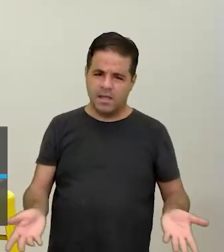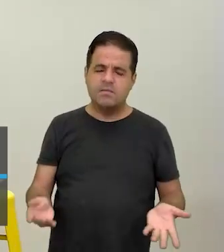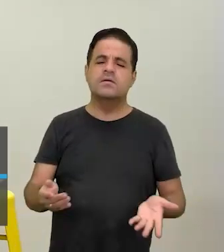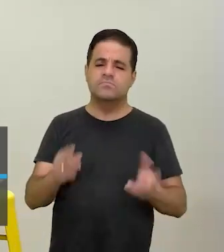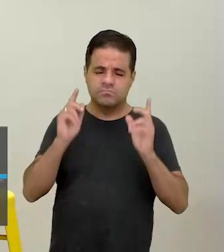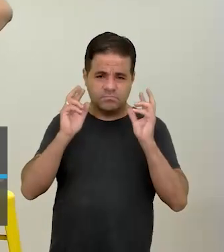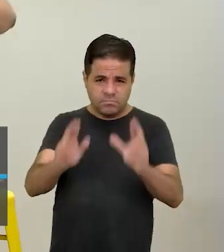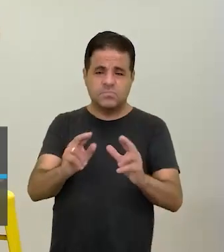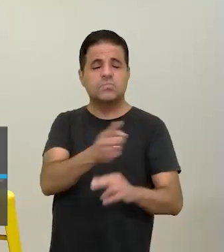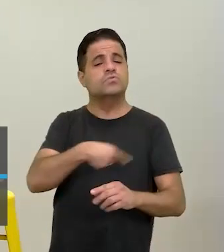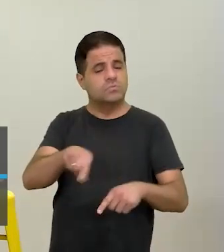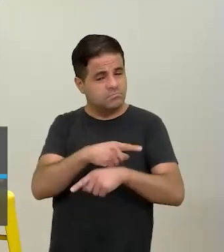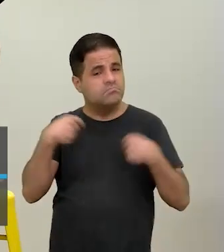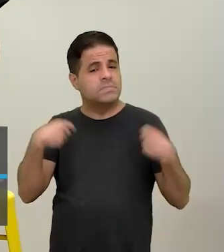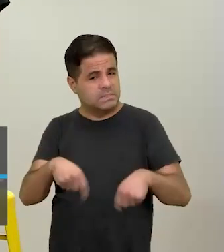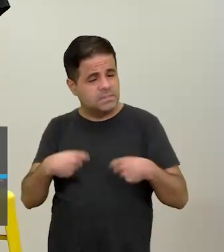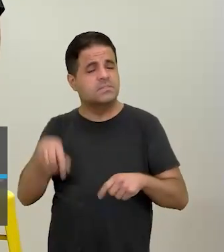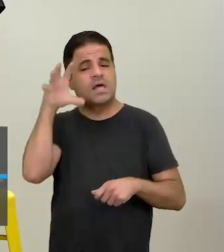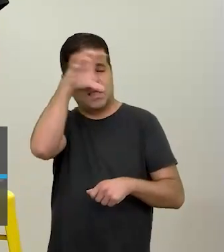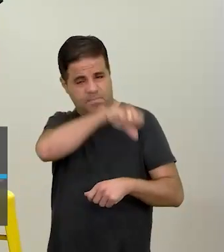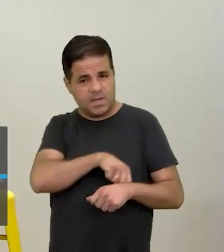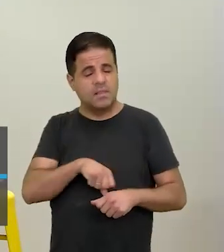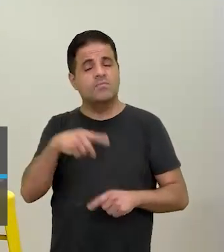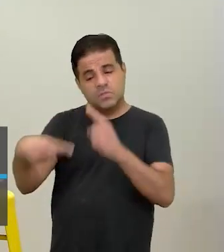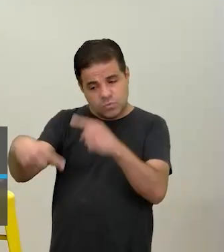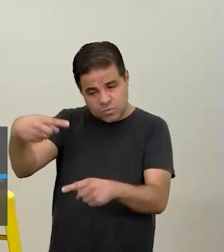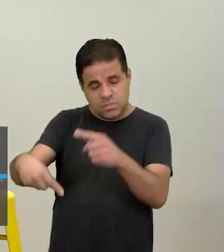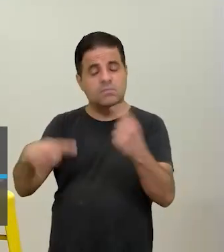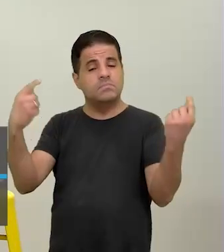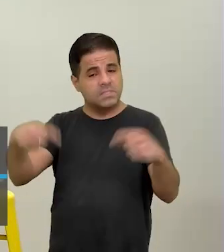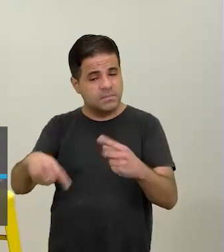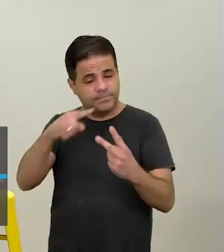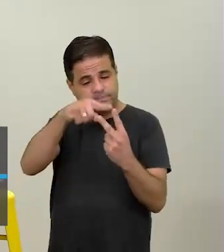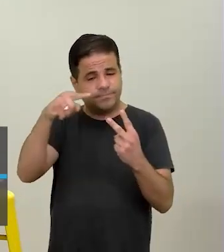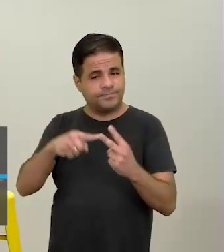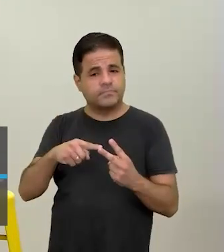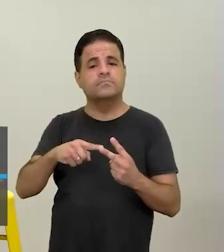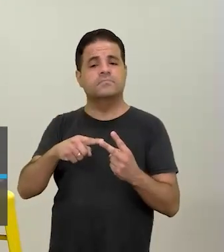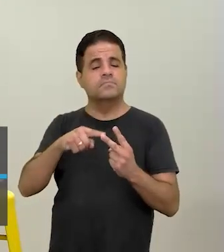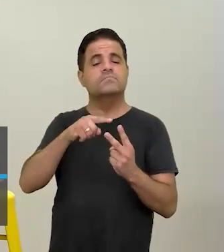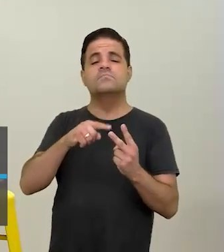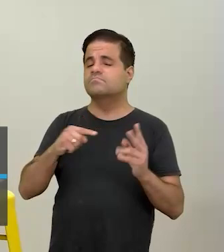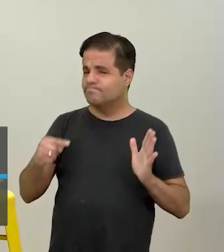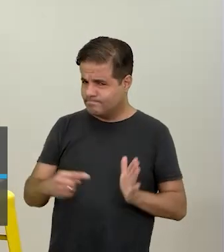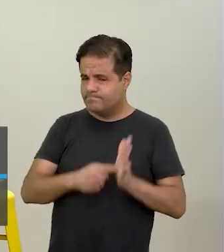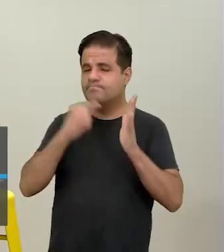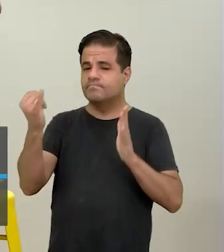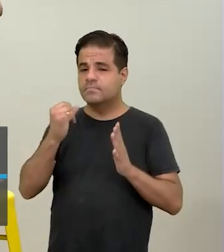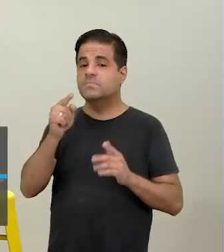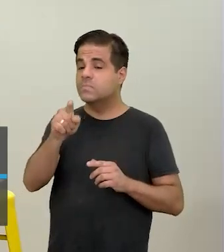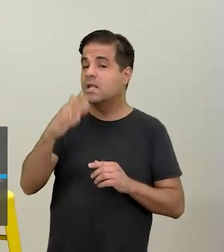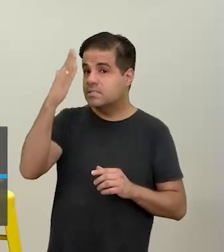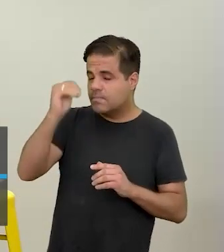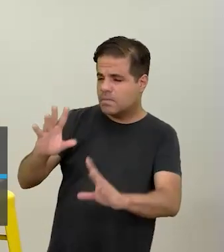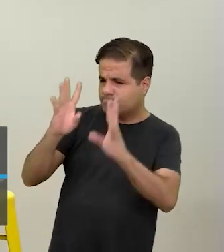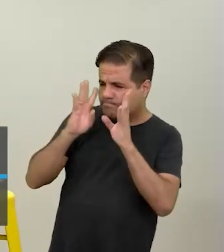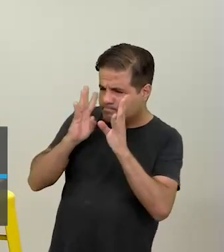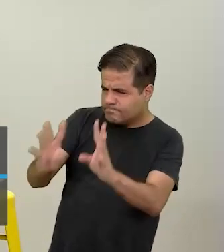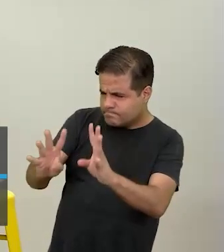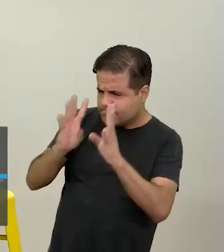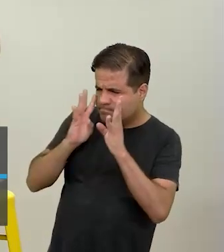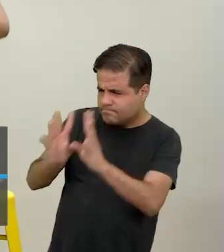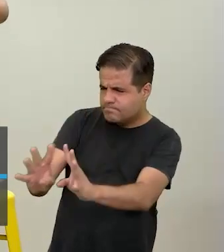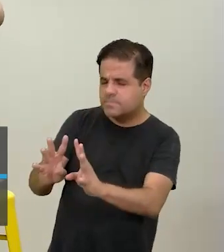da questão de que a gente precisa aprender que para você discutir tem que ter dois pontos muito importantes. Um é saber ouvir e